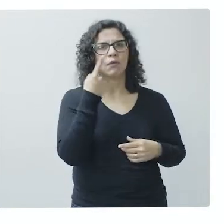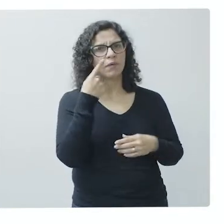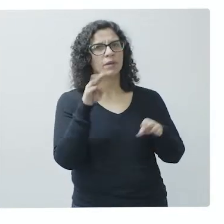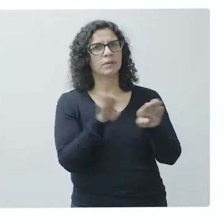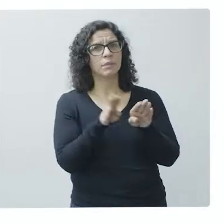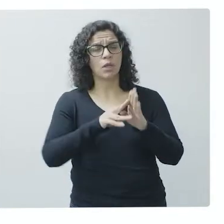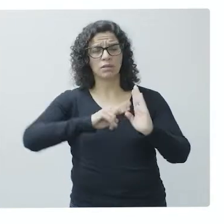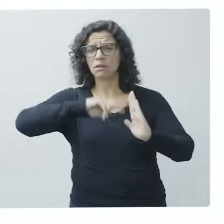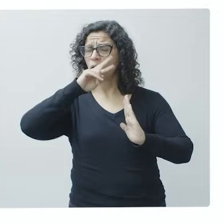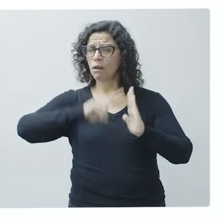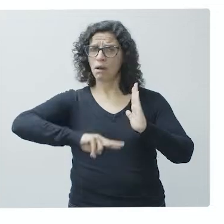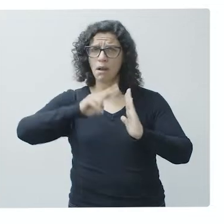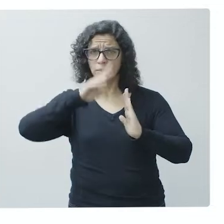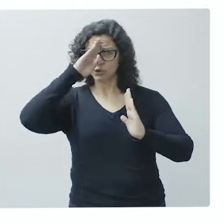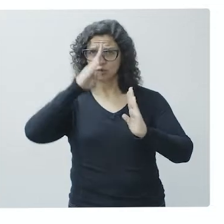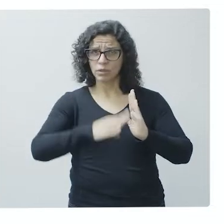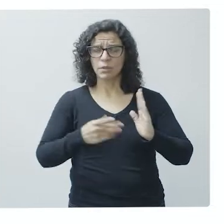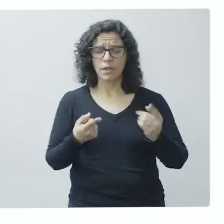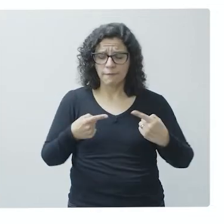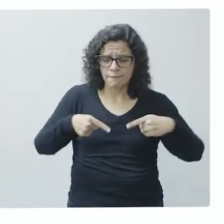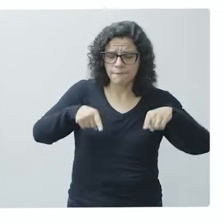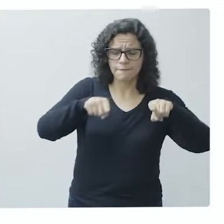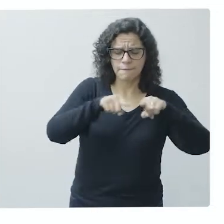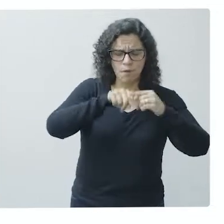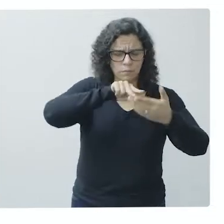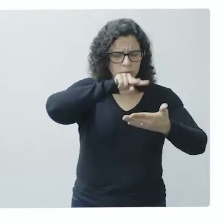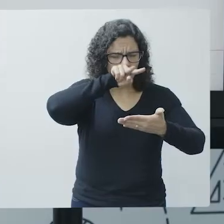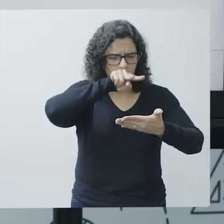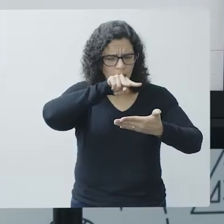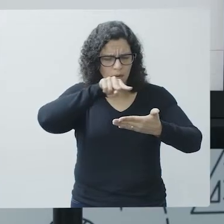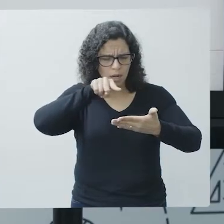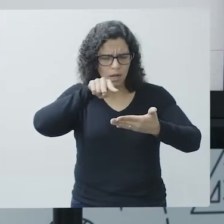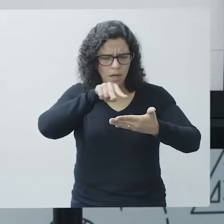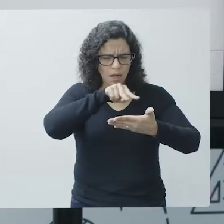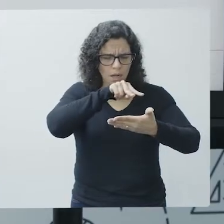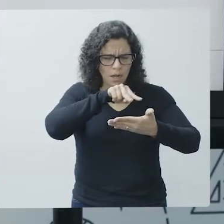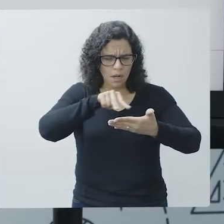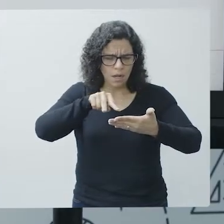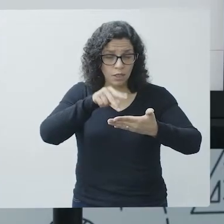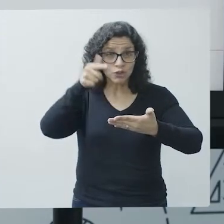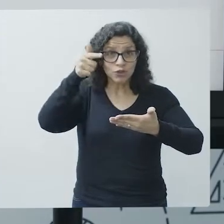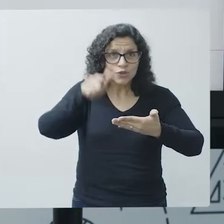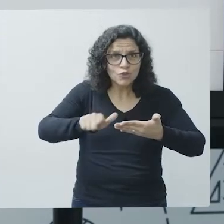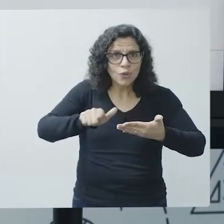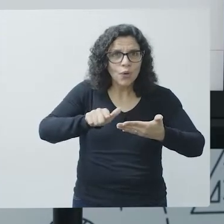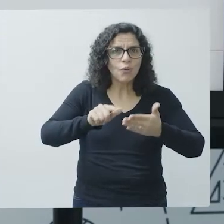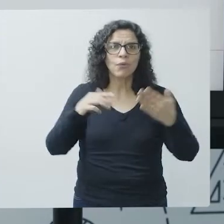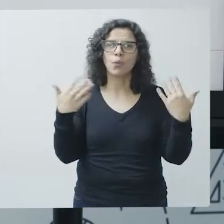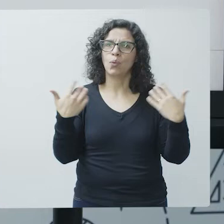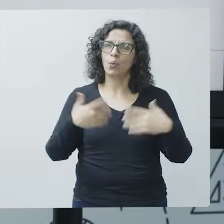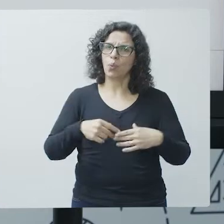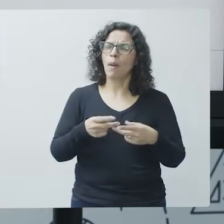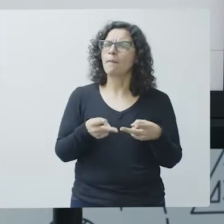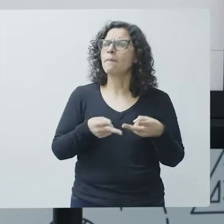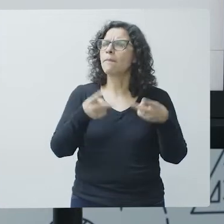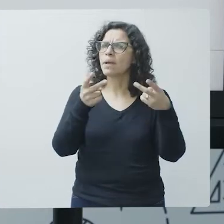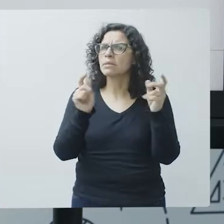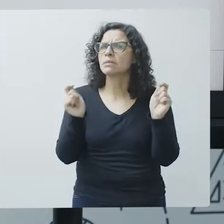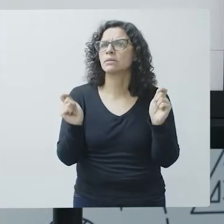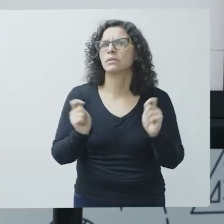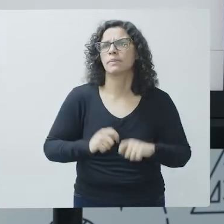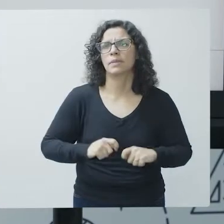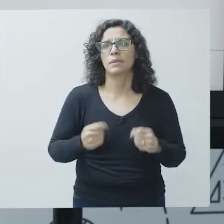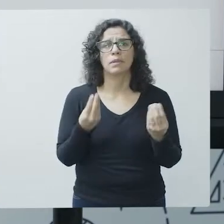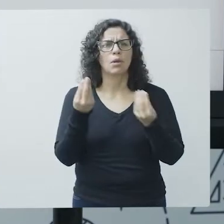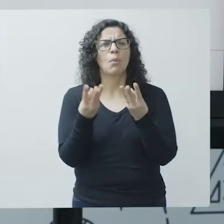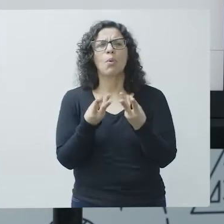fizemos uma leitura primeira, mas quando a gente volta e faz a releitura desses versos, a gente consegue